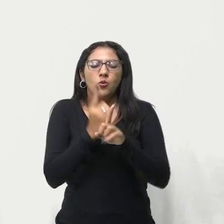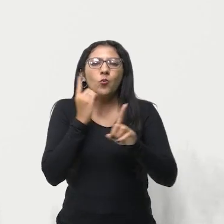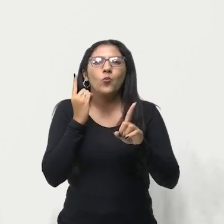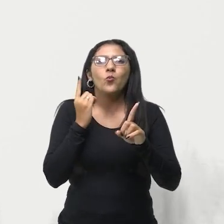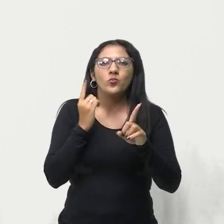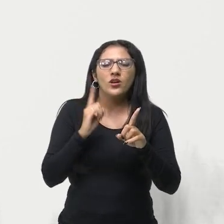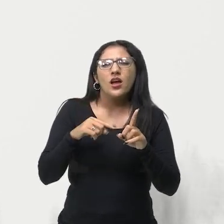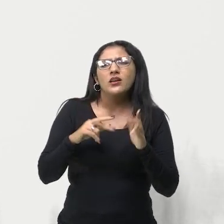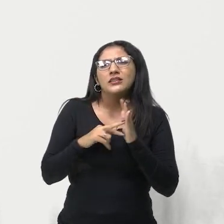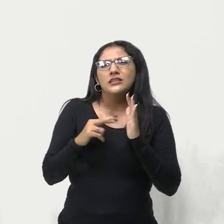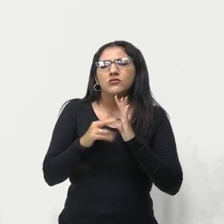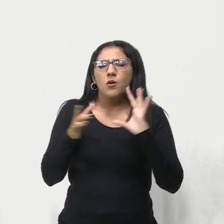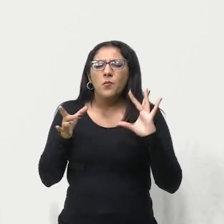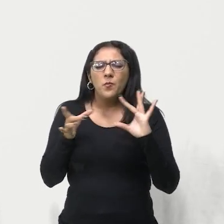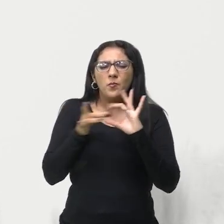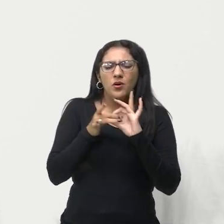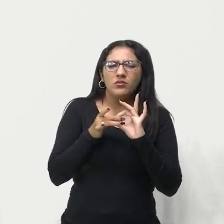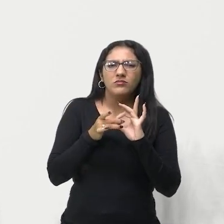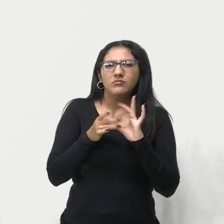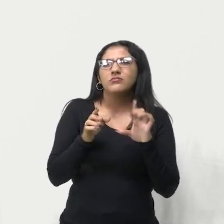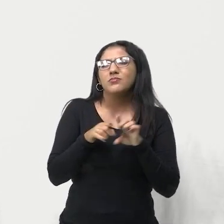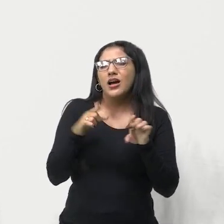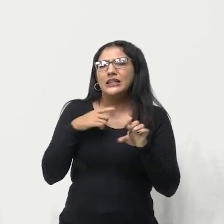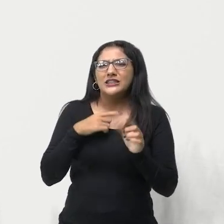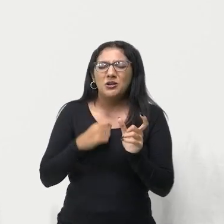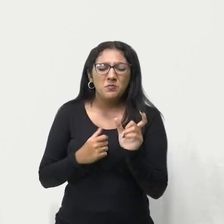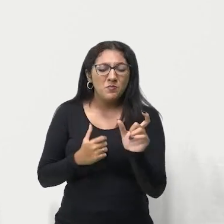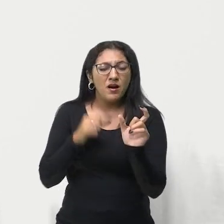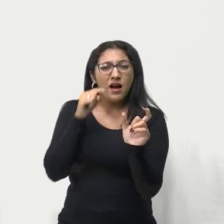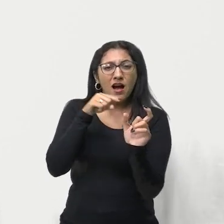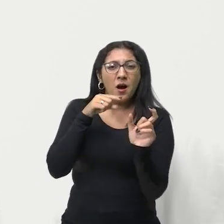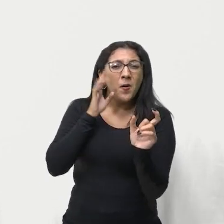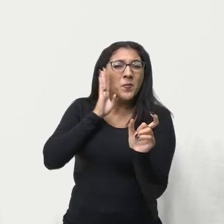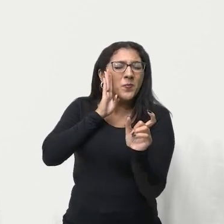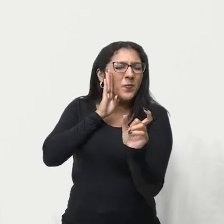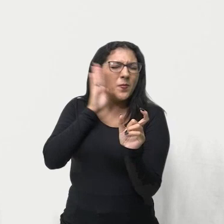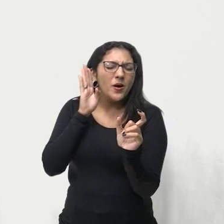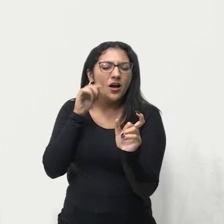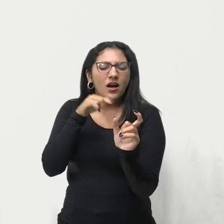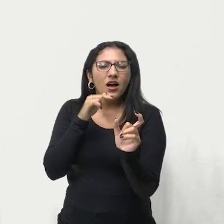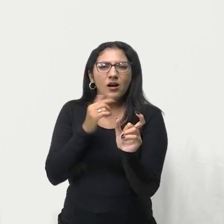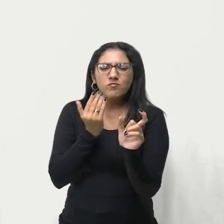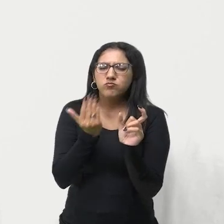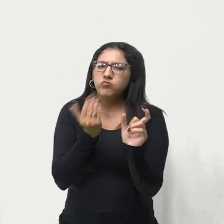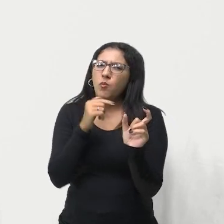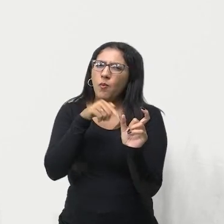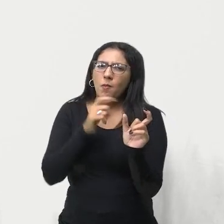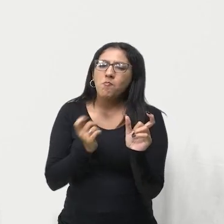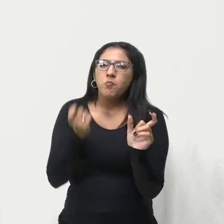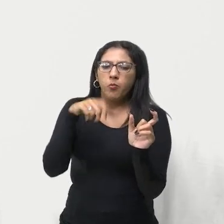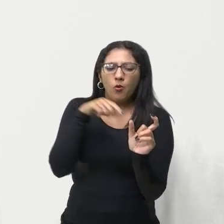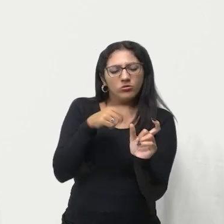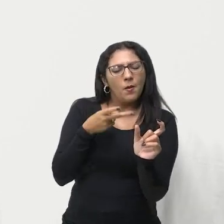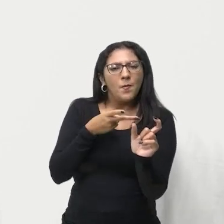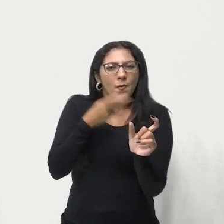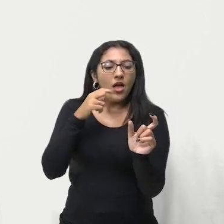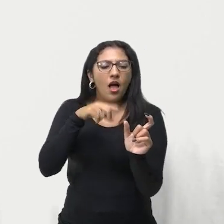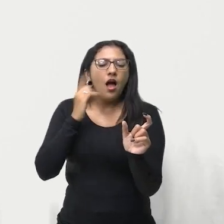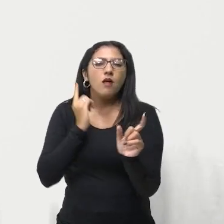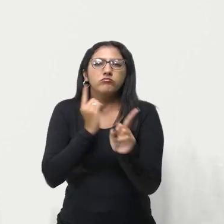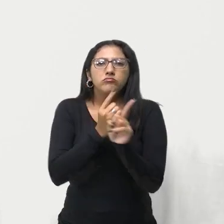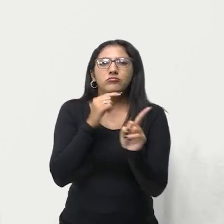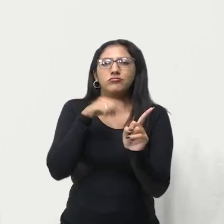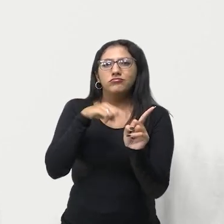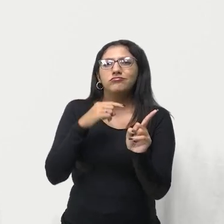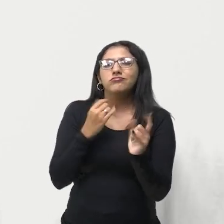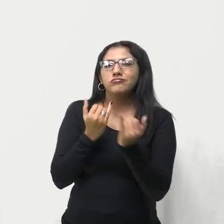de conectivo. Mas vamos chamar aqui de palavrinha. Tem uma palavra comparativa presente ali naquela